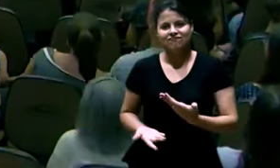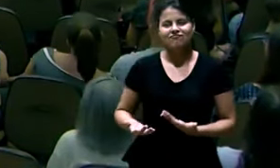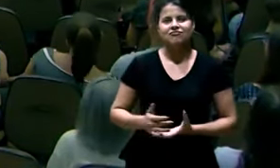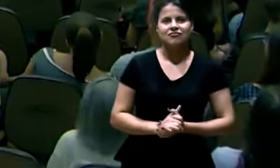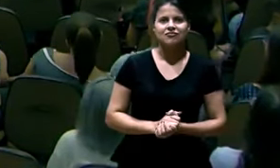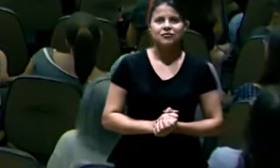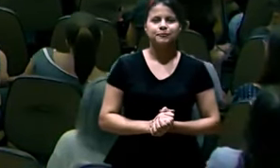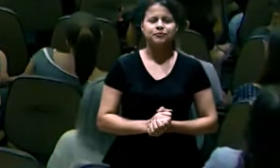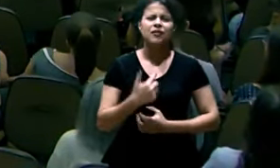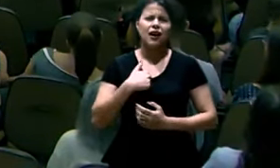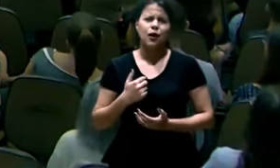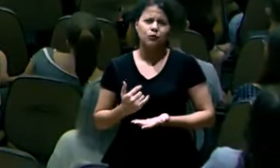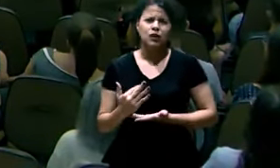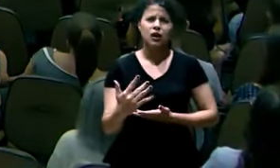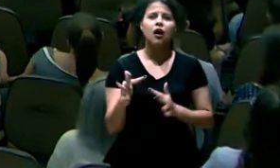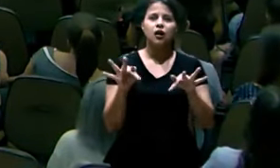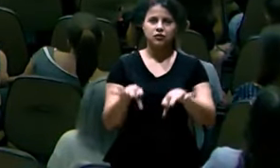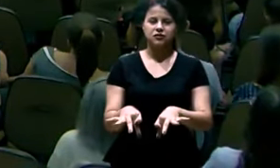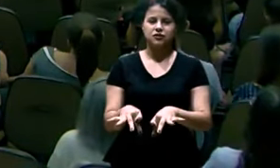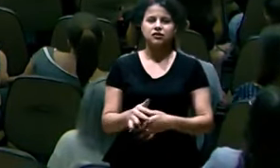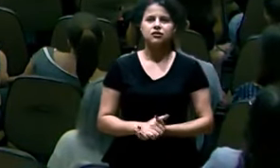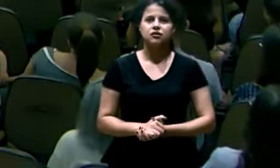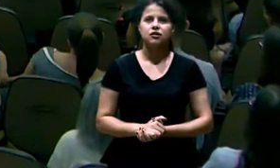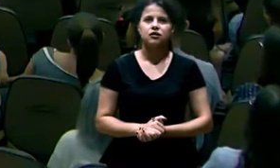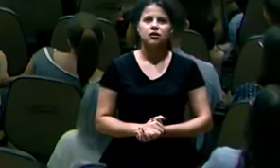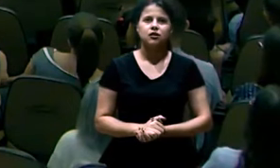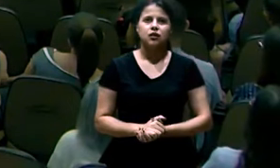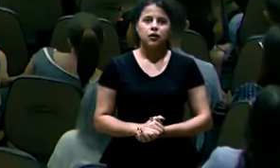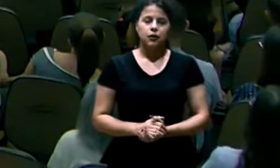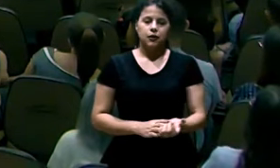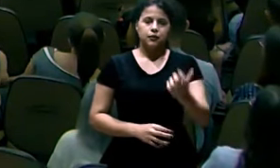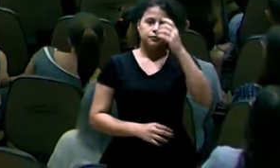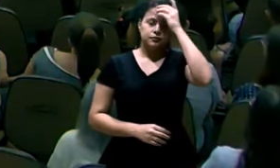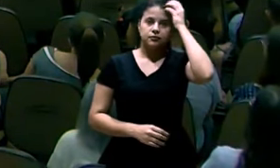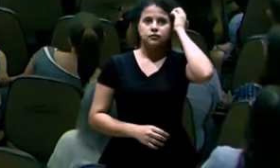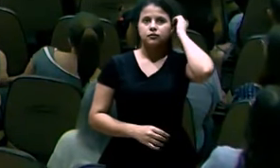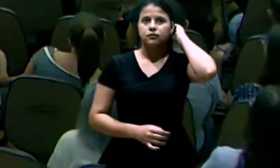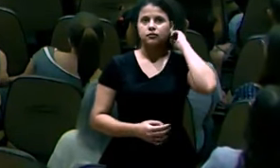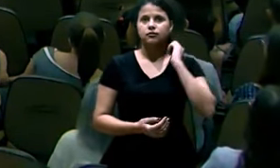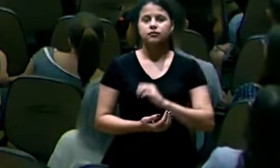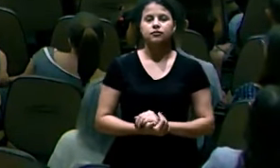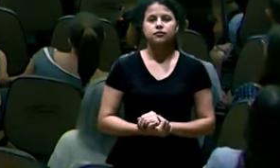E aqui eu vou encerrar. Até porque eu vou deixar 5 minutos para voltar.